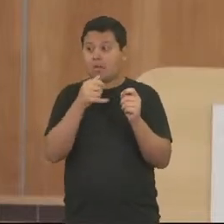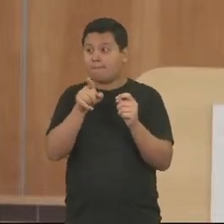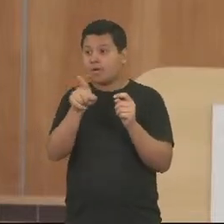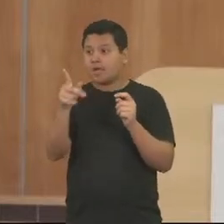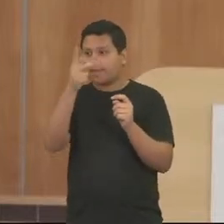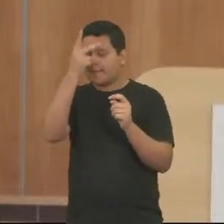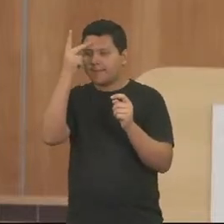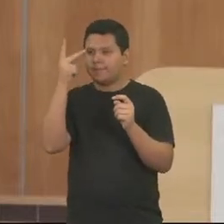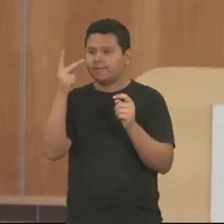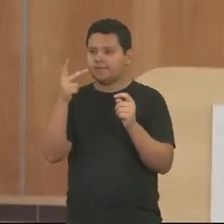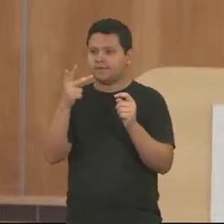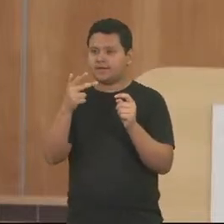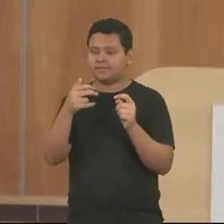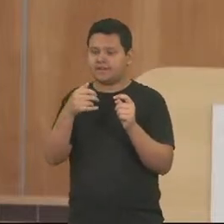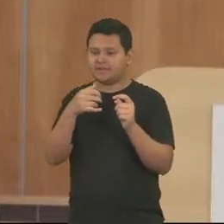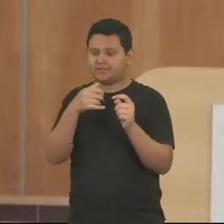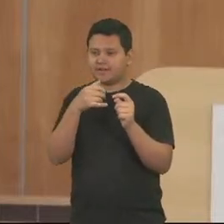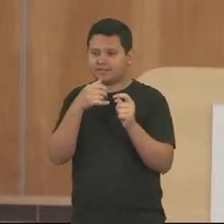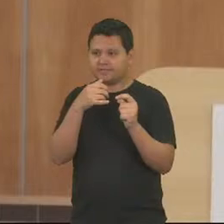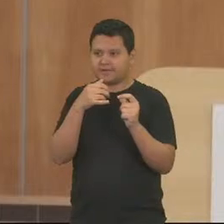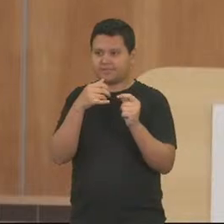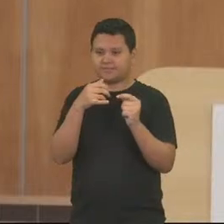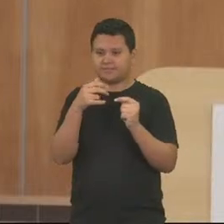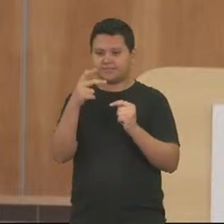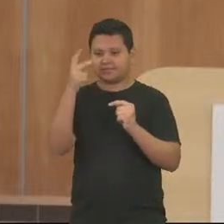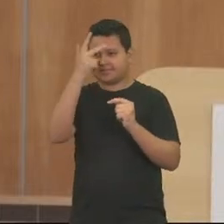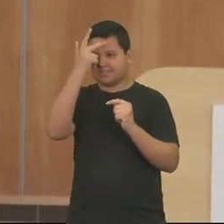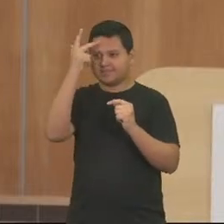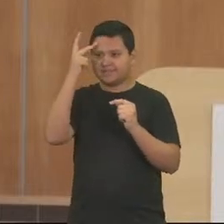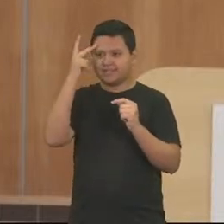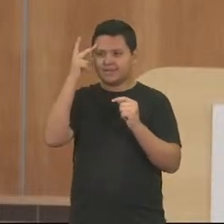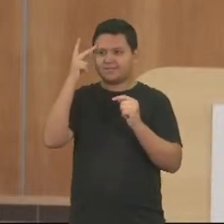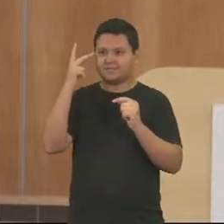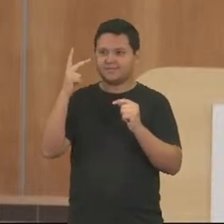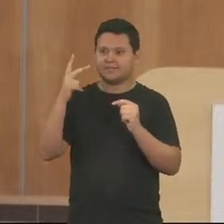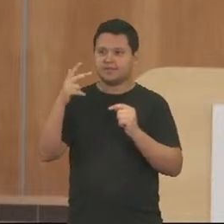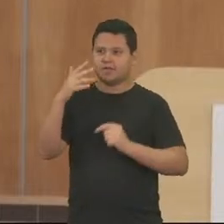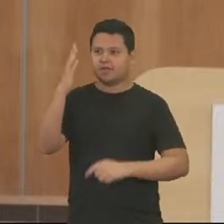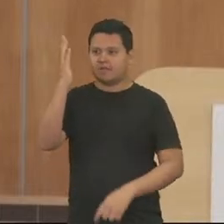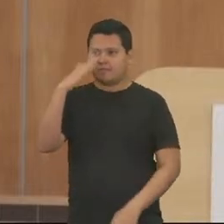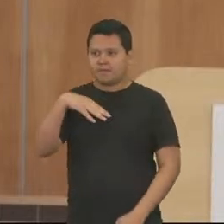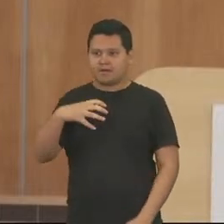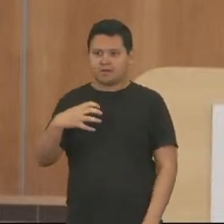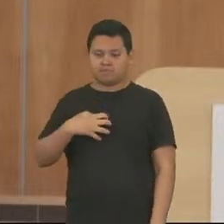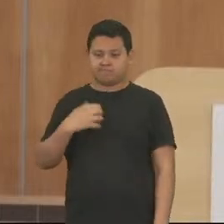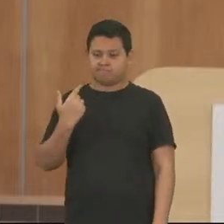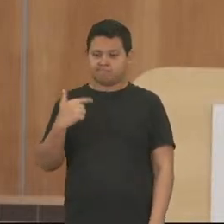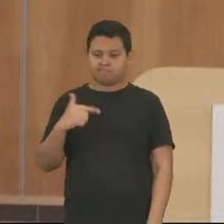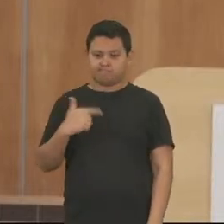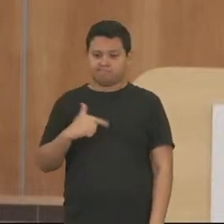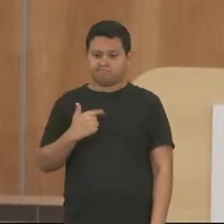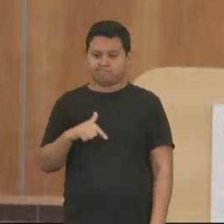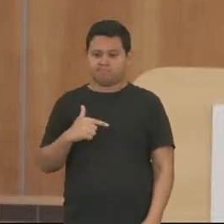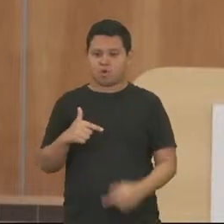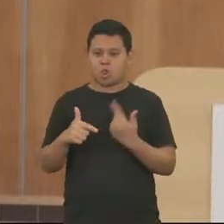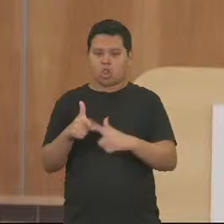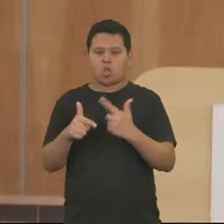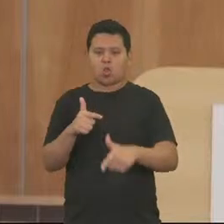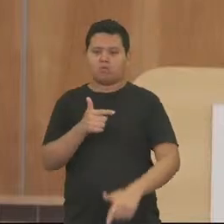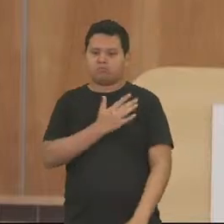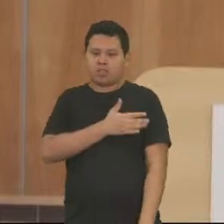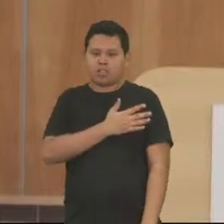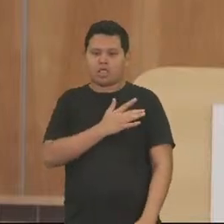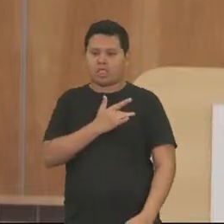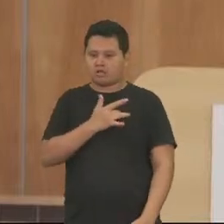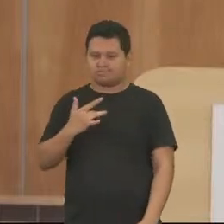infartaram em campos e em quadras aqui de Jacareí. A gente sabe o quanto, nesse calor, com todo respeito, devido a